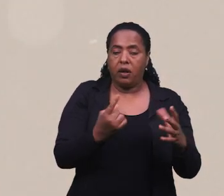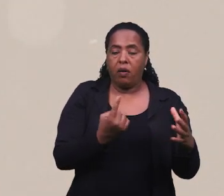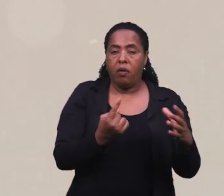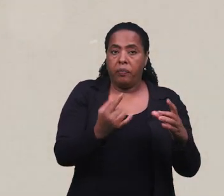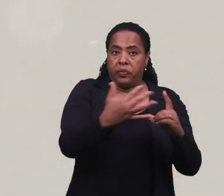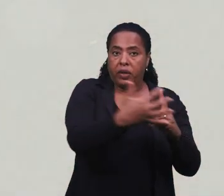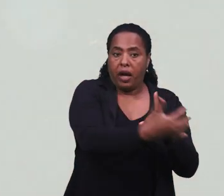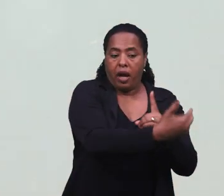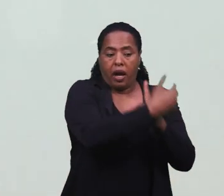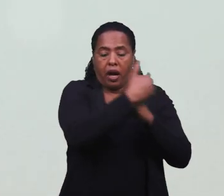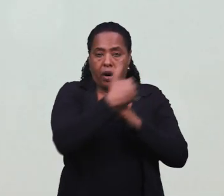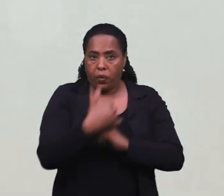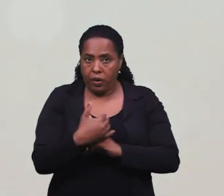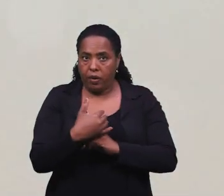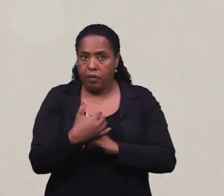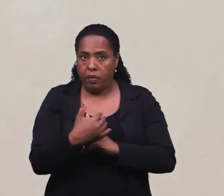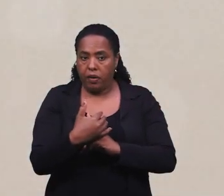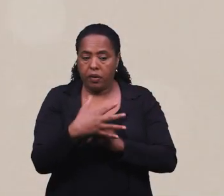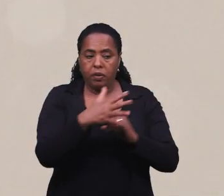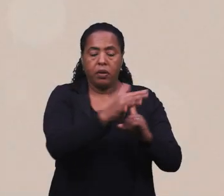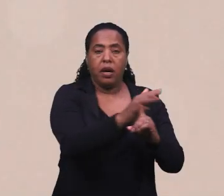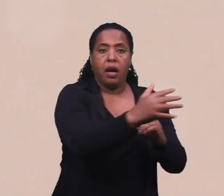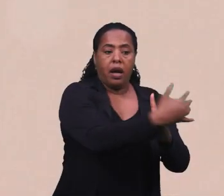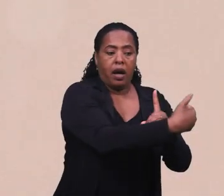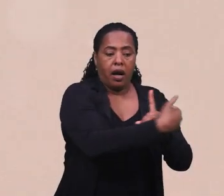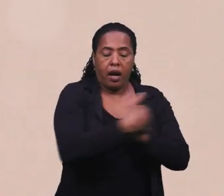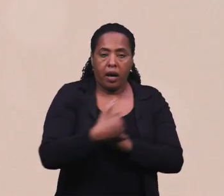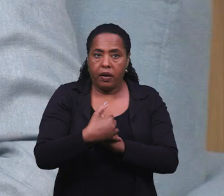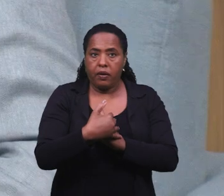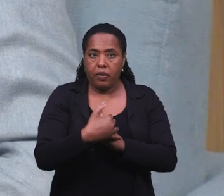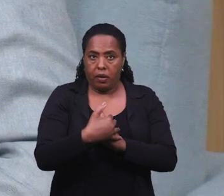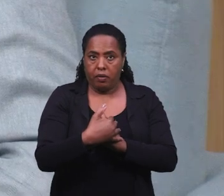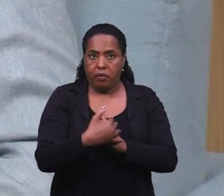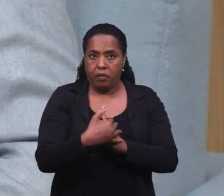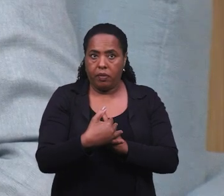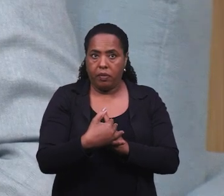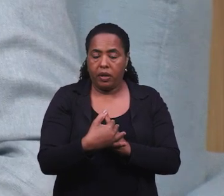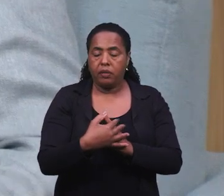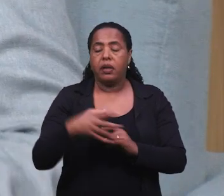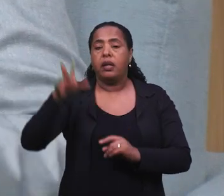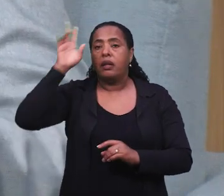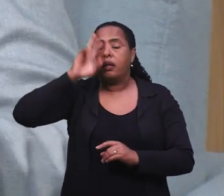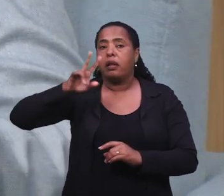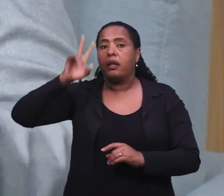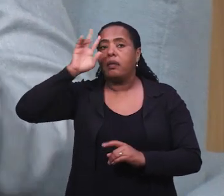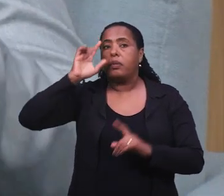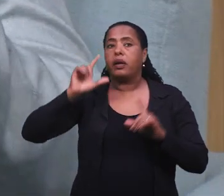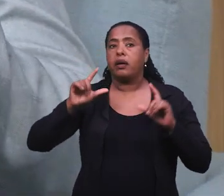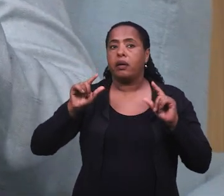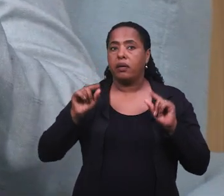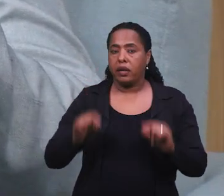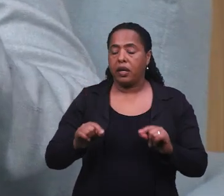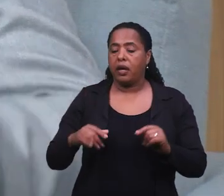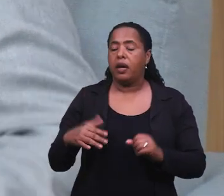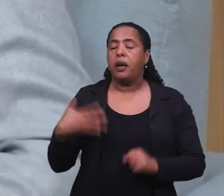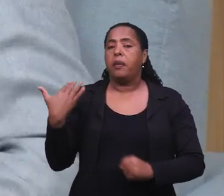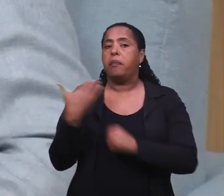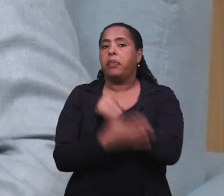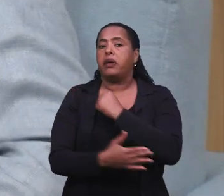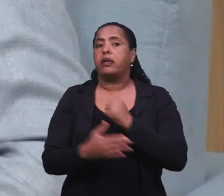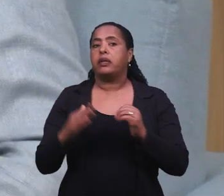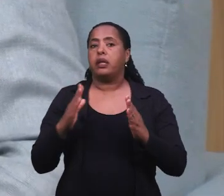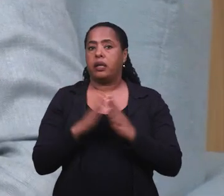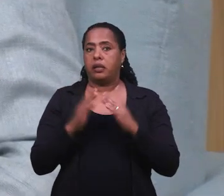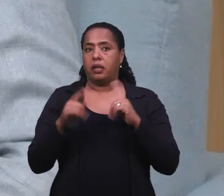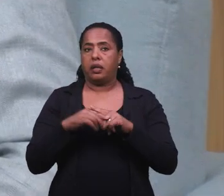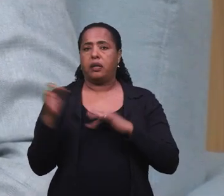pessoa idosa que foi evangelizada e começa a frequentar a igreja? Irmã Alice, glória a Jesus, que bênção é